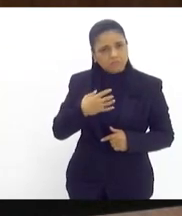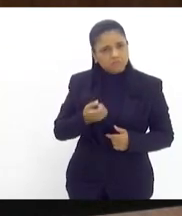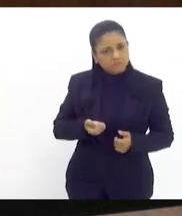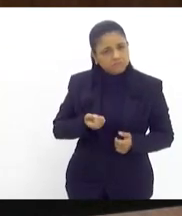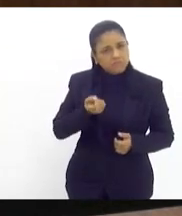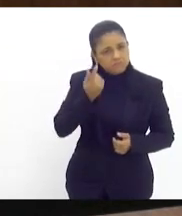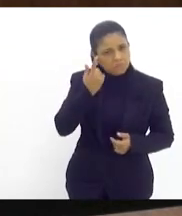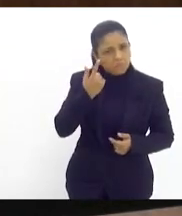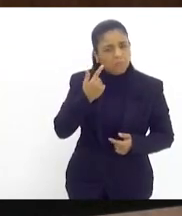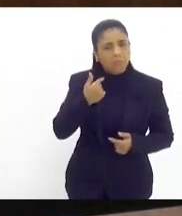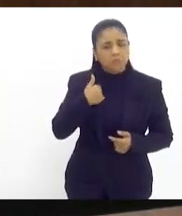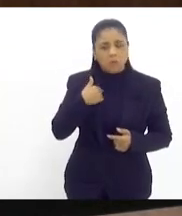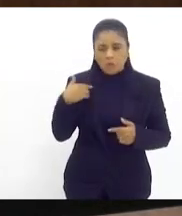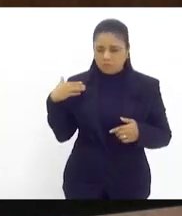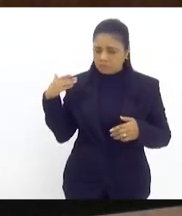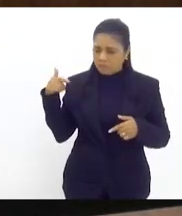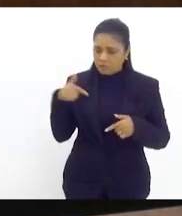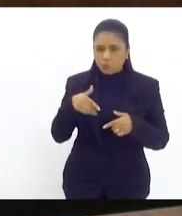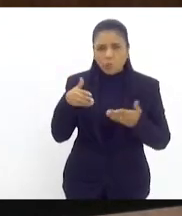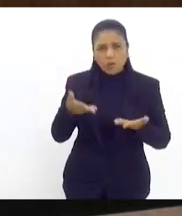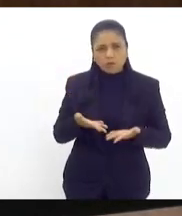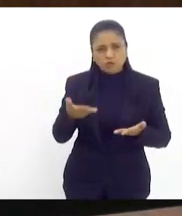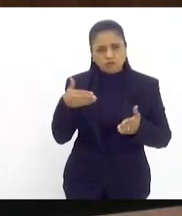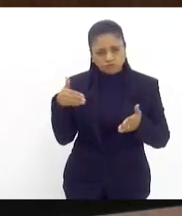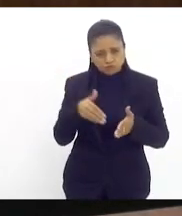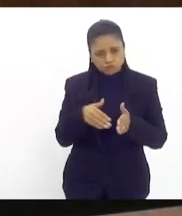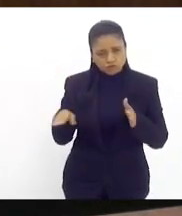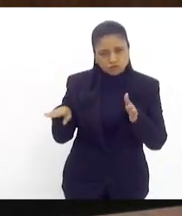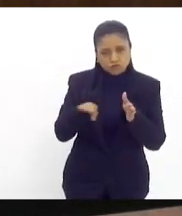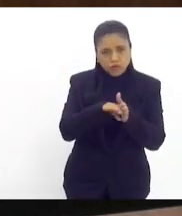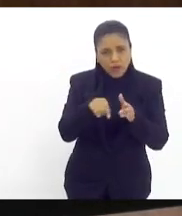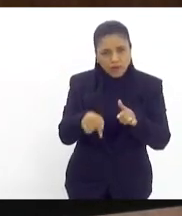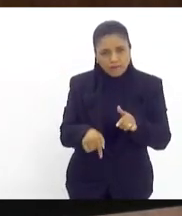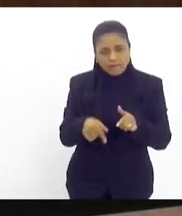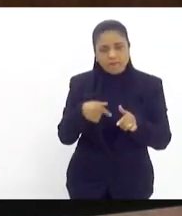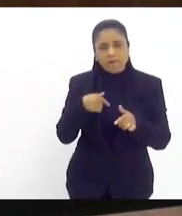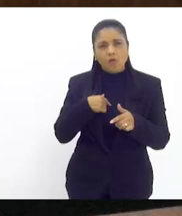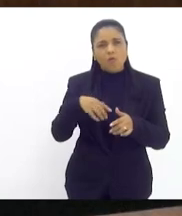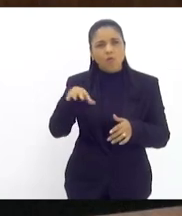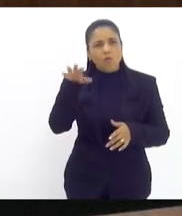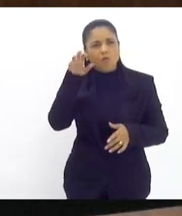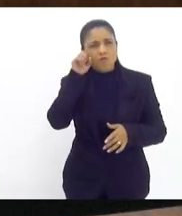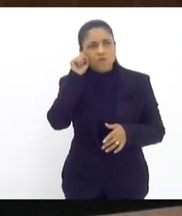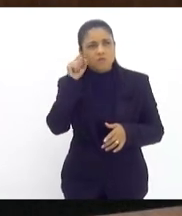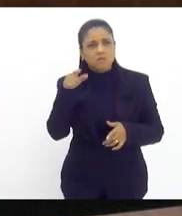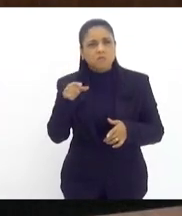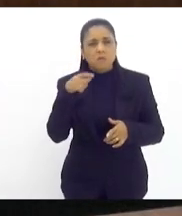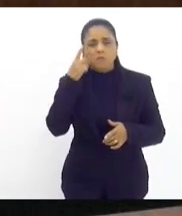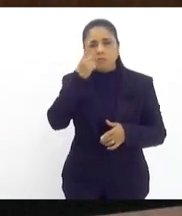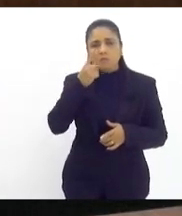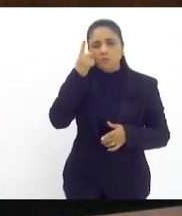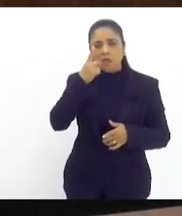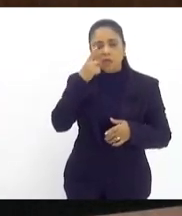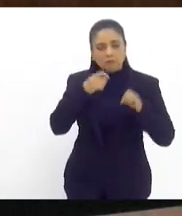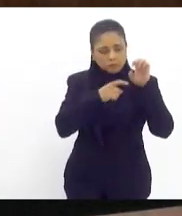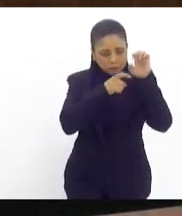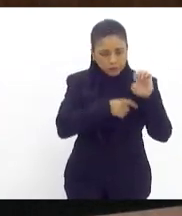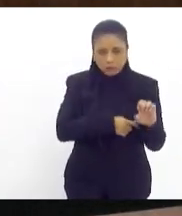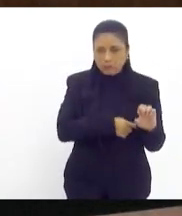eu estava vindo para cá e pude ouvir a fala de um deputado de esquerda